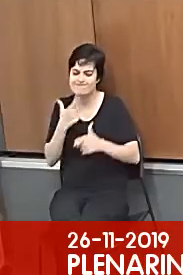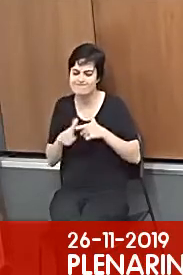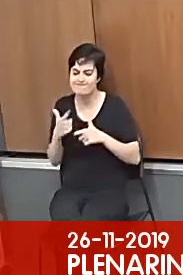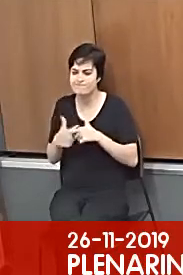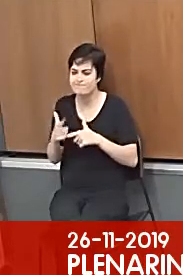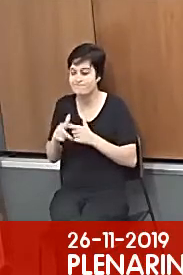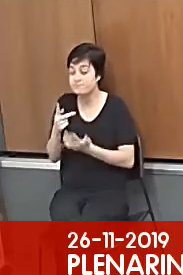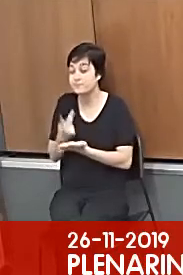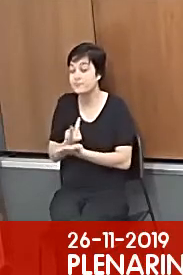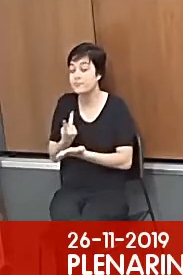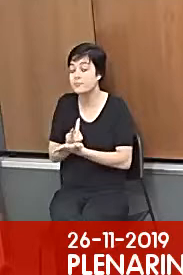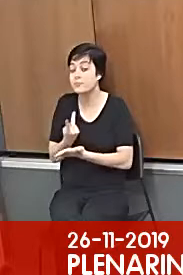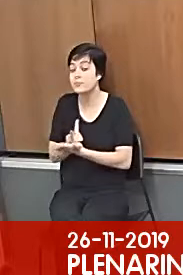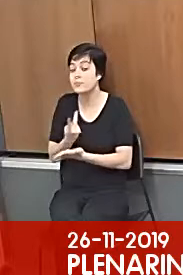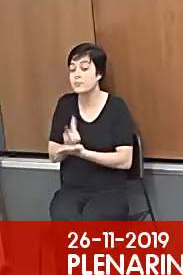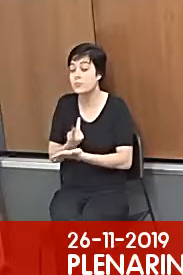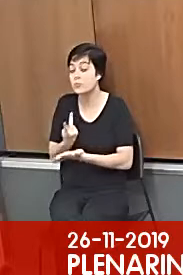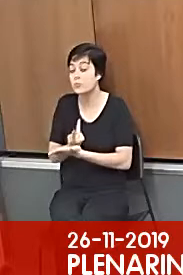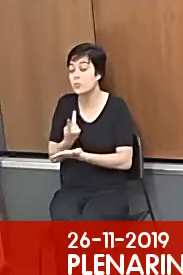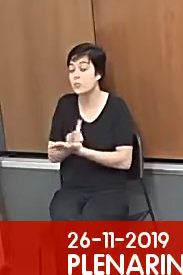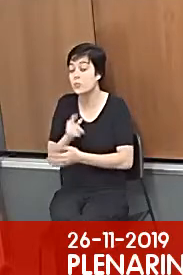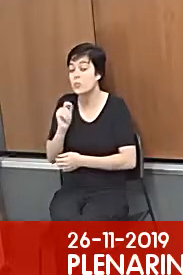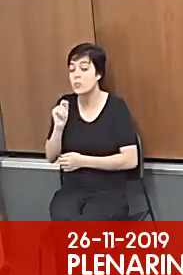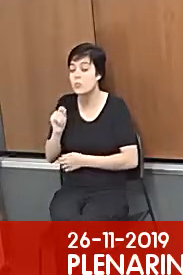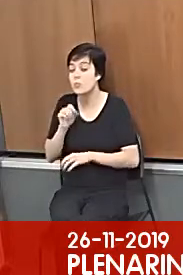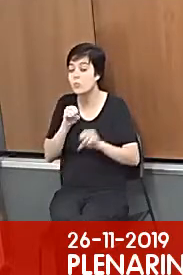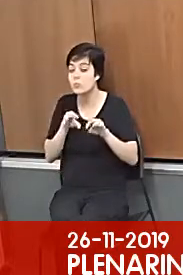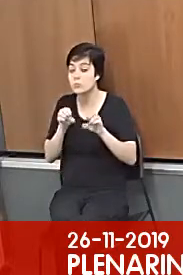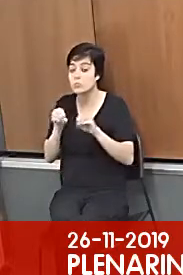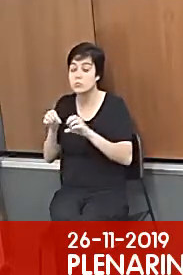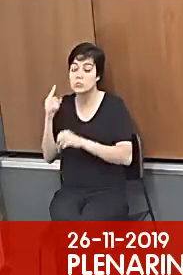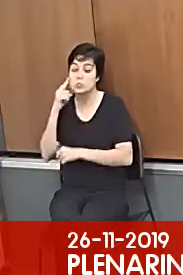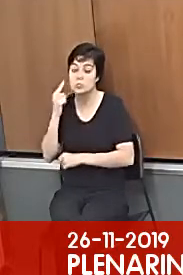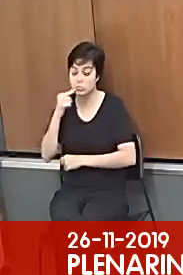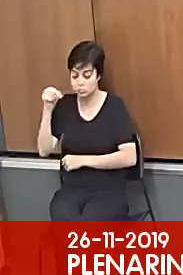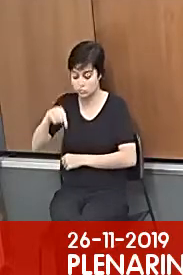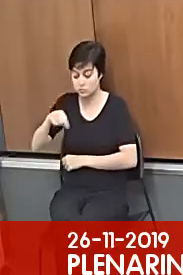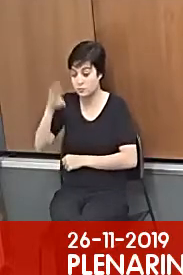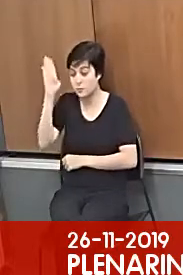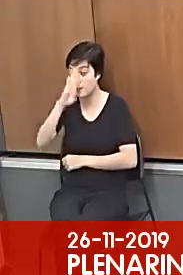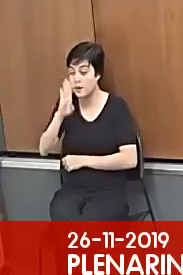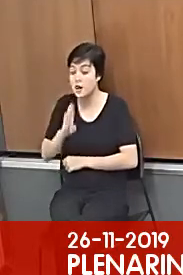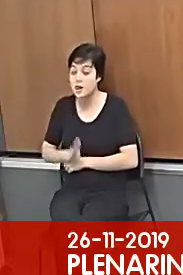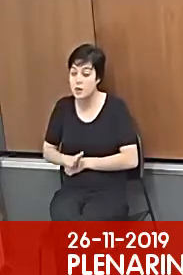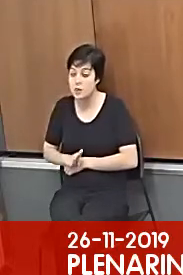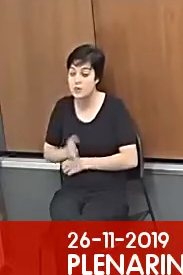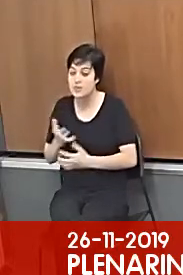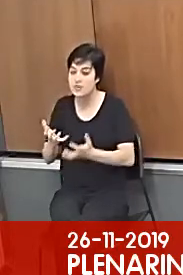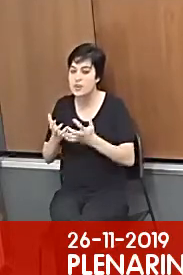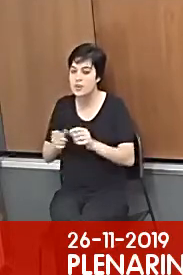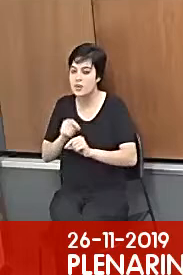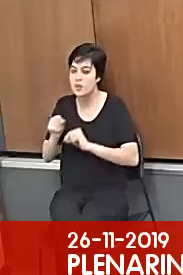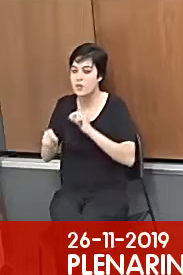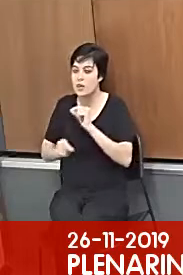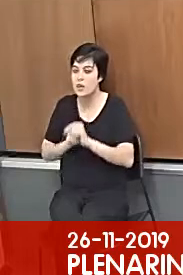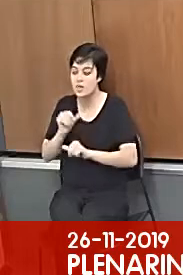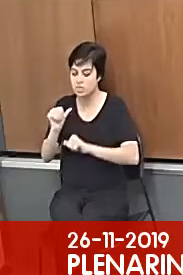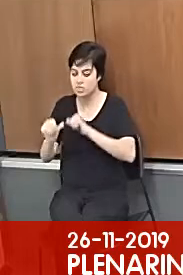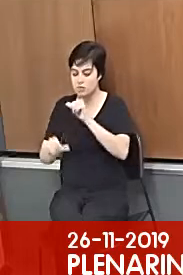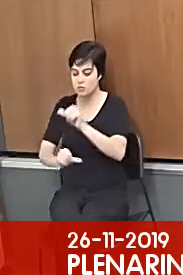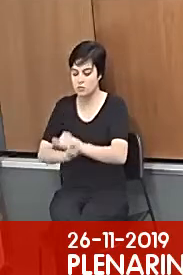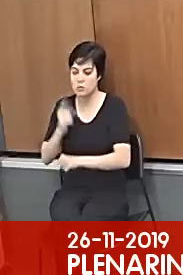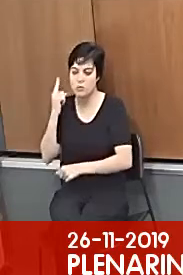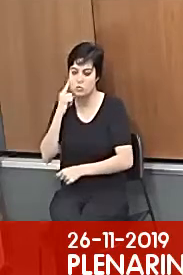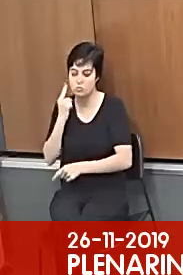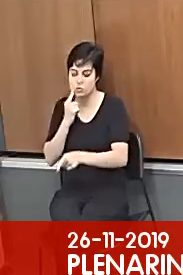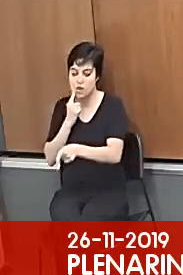erro. Qual que era o erro que se fazia na educação dos surdos no Brasil? Se queria normalizar o surdo. Me permitam até